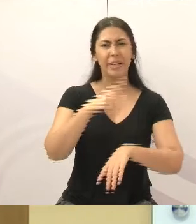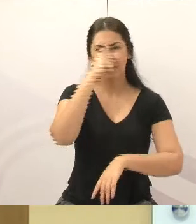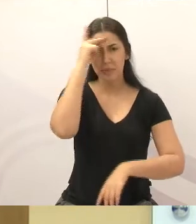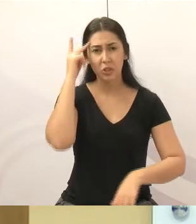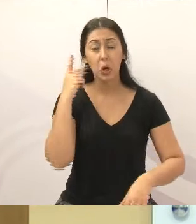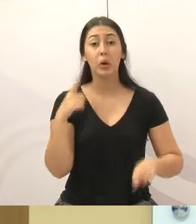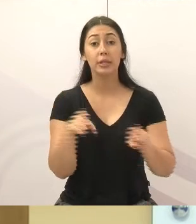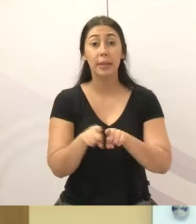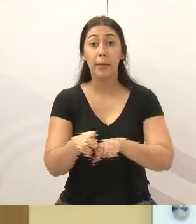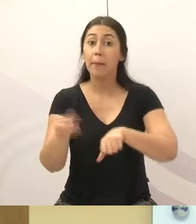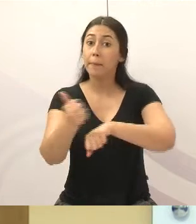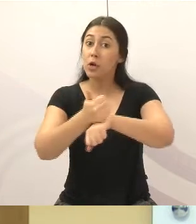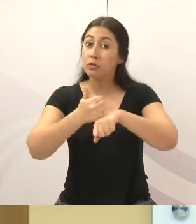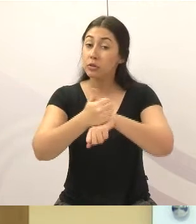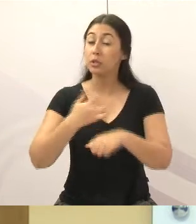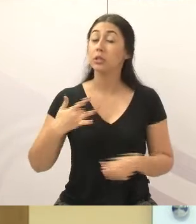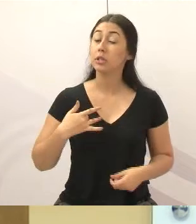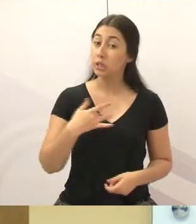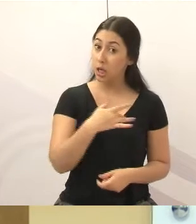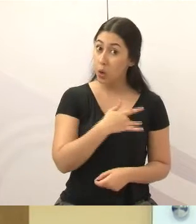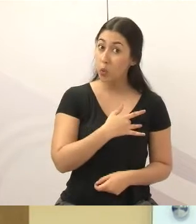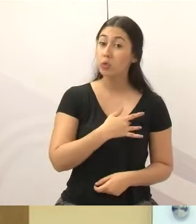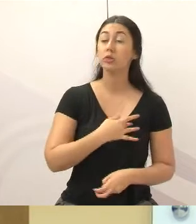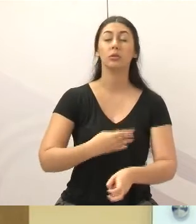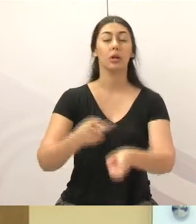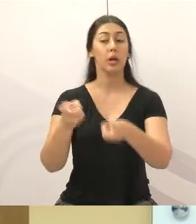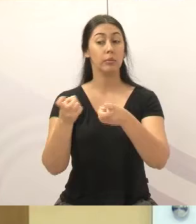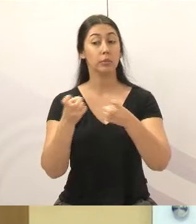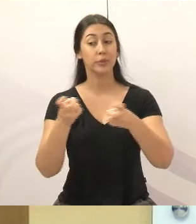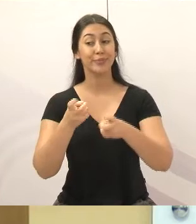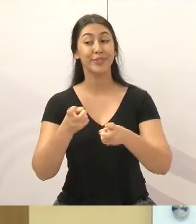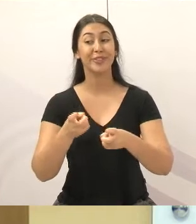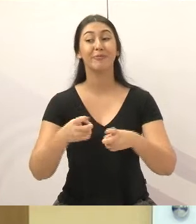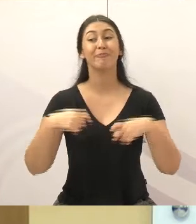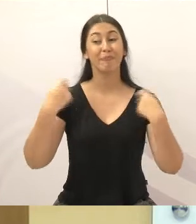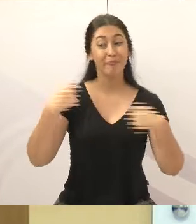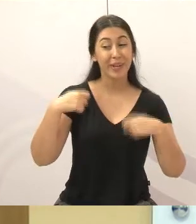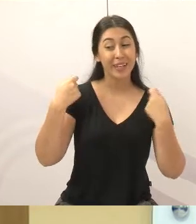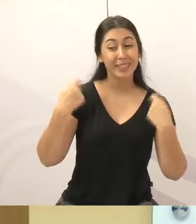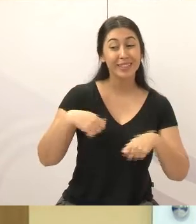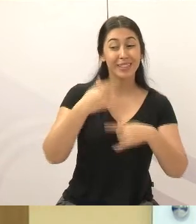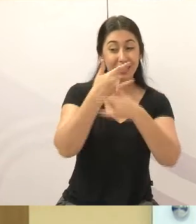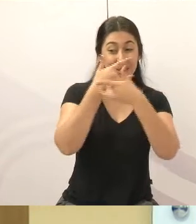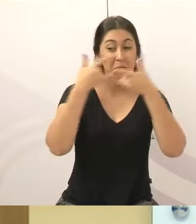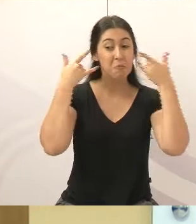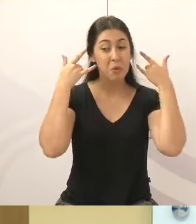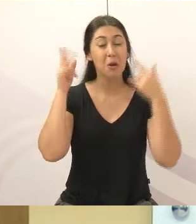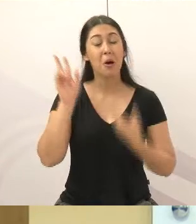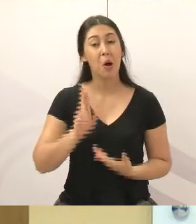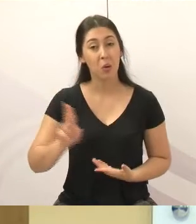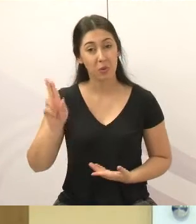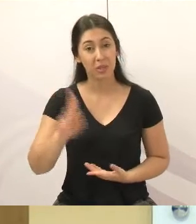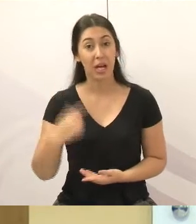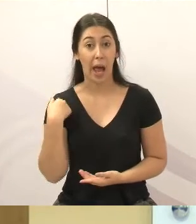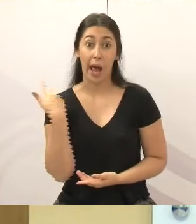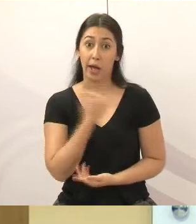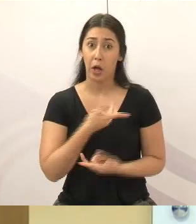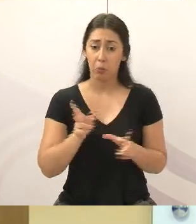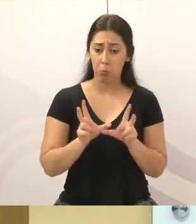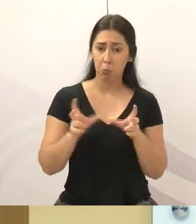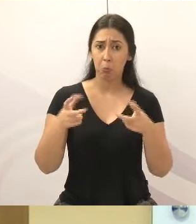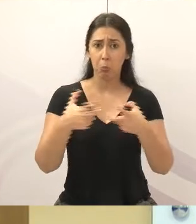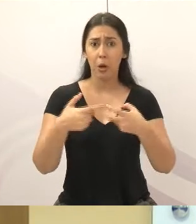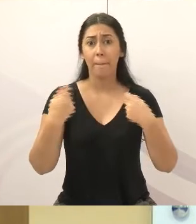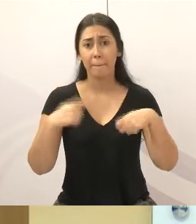de saúde, inclusive, que têm sinalizado a importância dessa Casa Legislativa se prontificar a